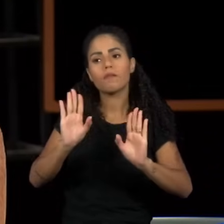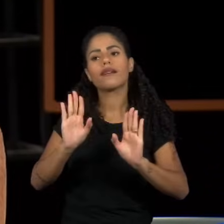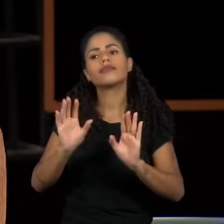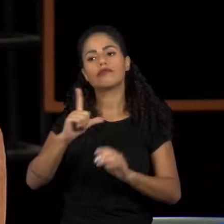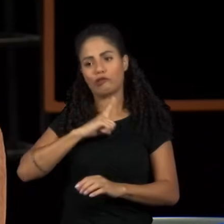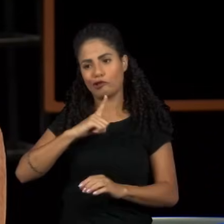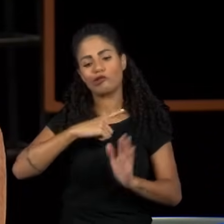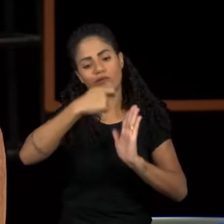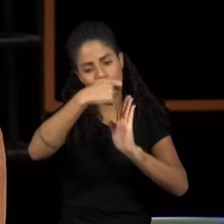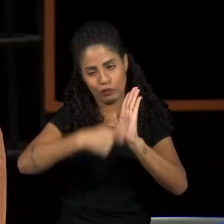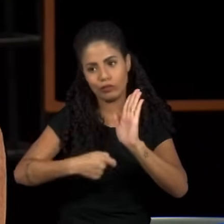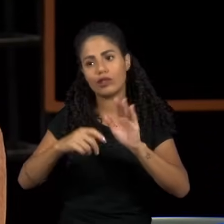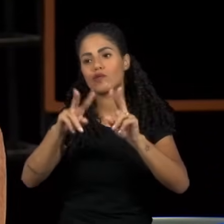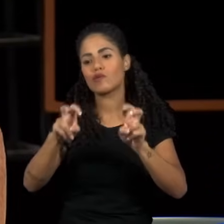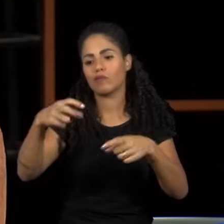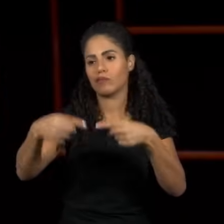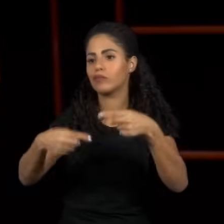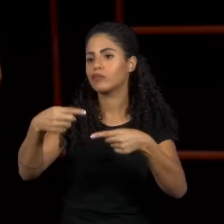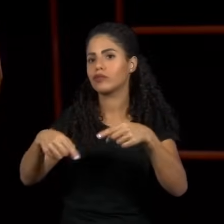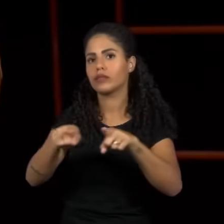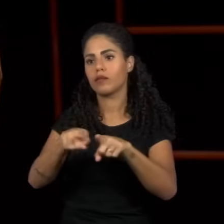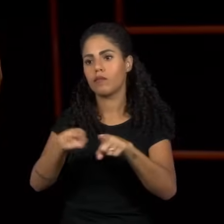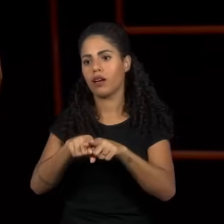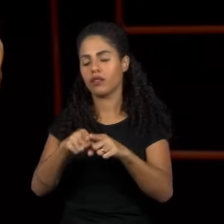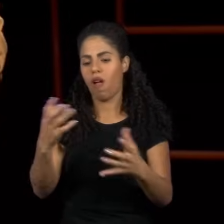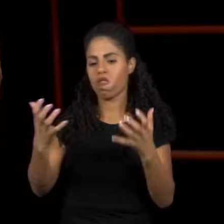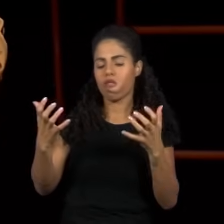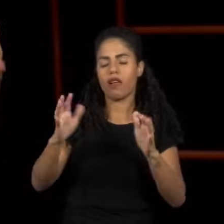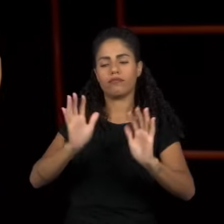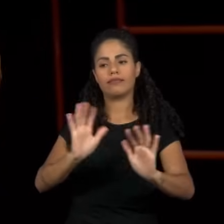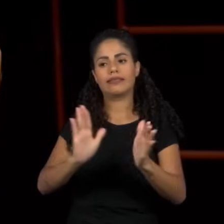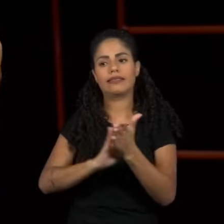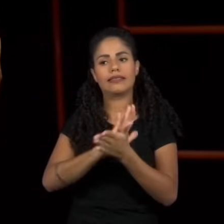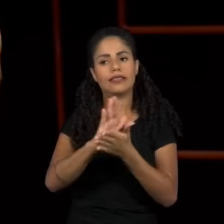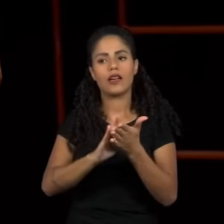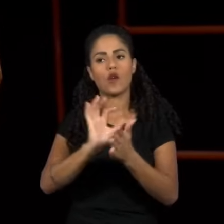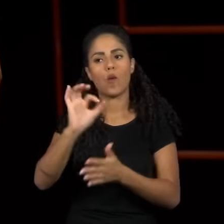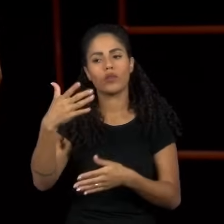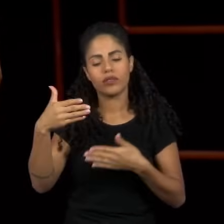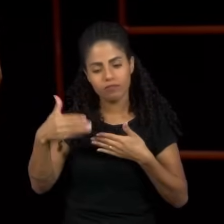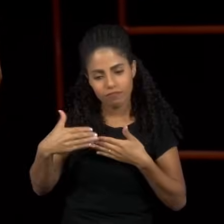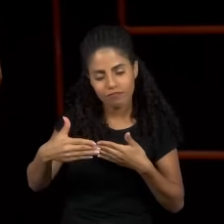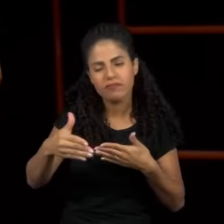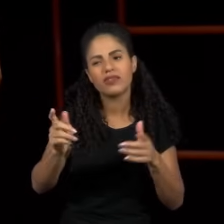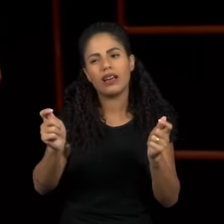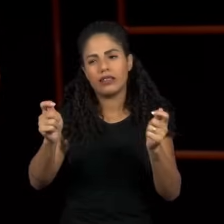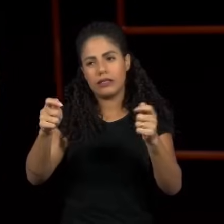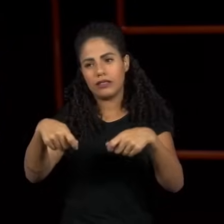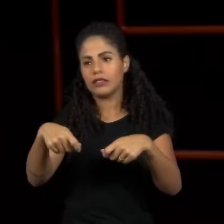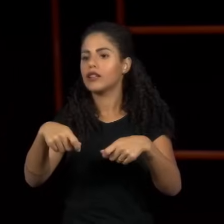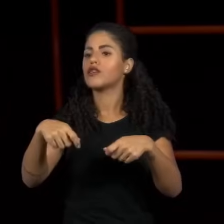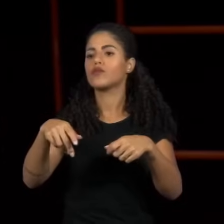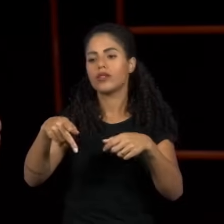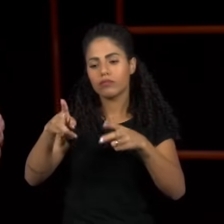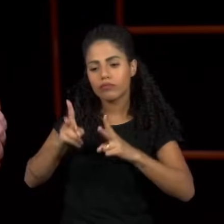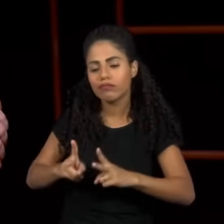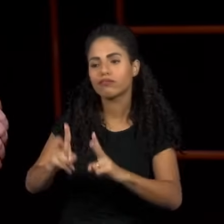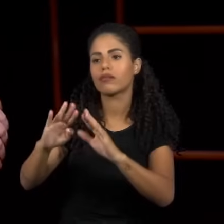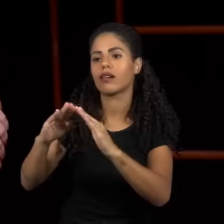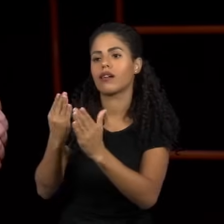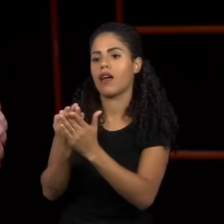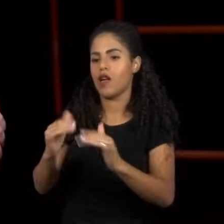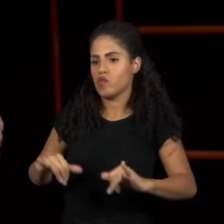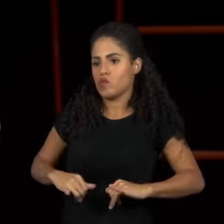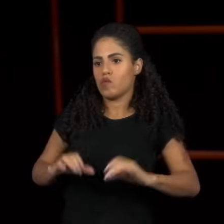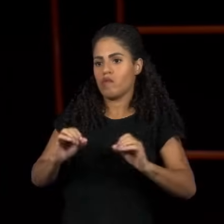enfim, a gente não sofreu nenhum ataque, nada. Deu para levar o tempo todo da escola sem